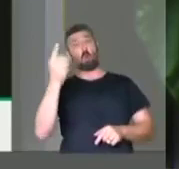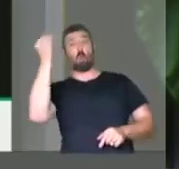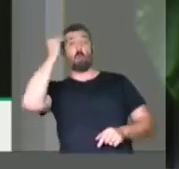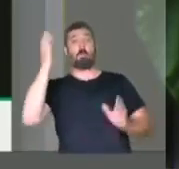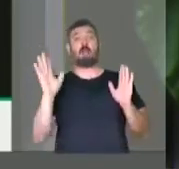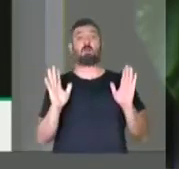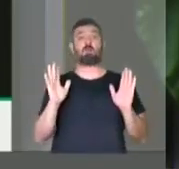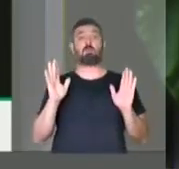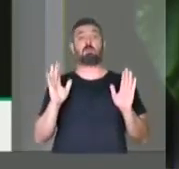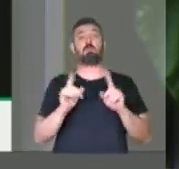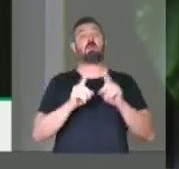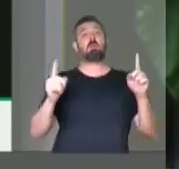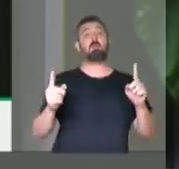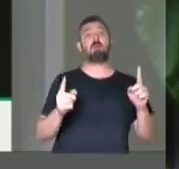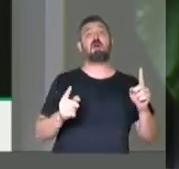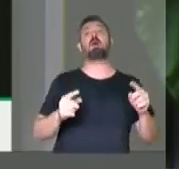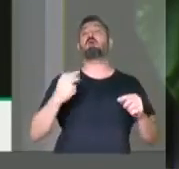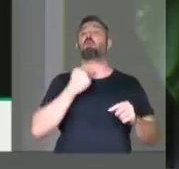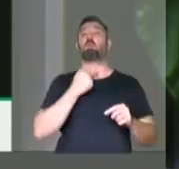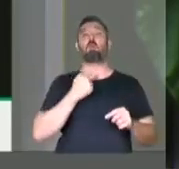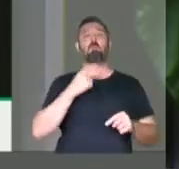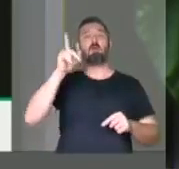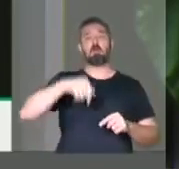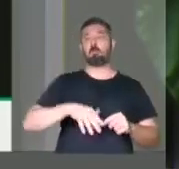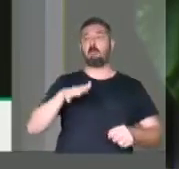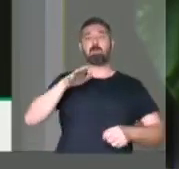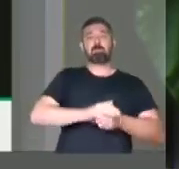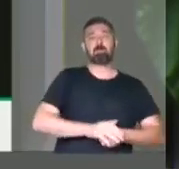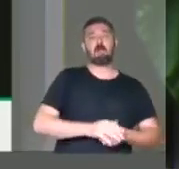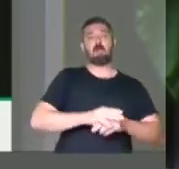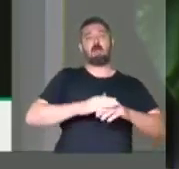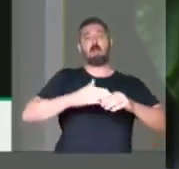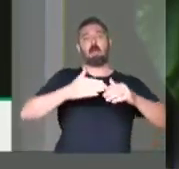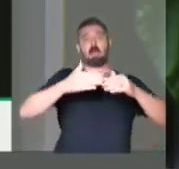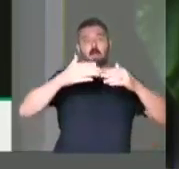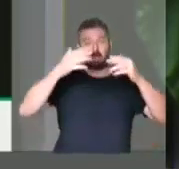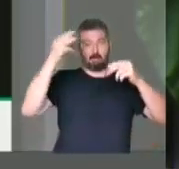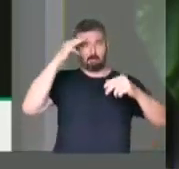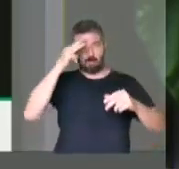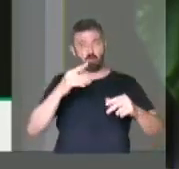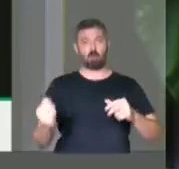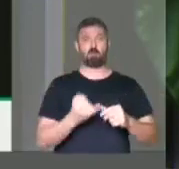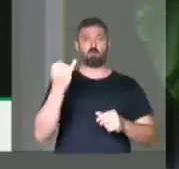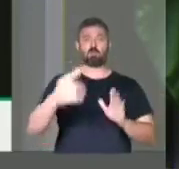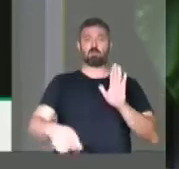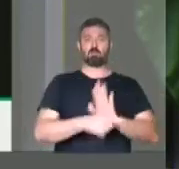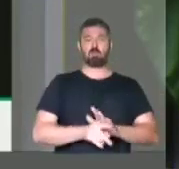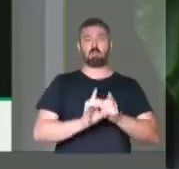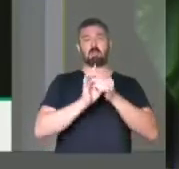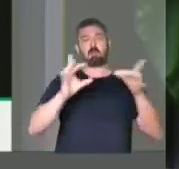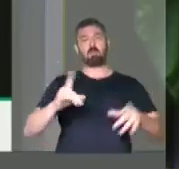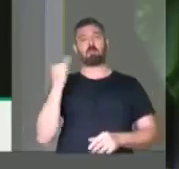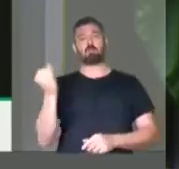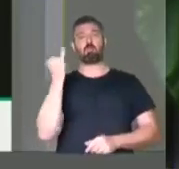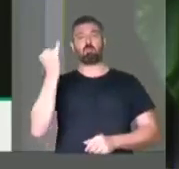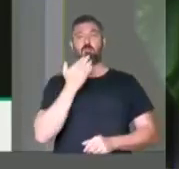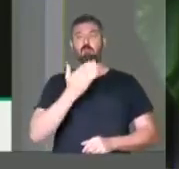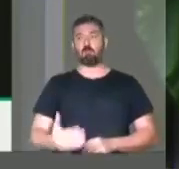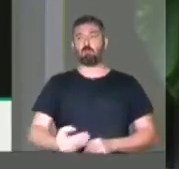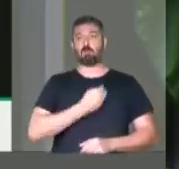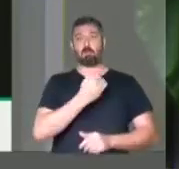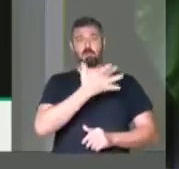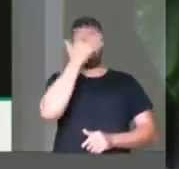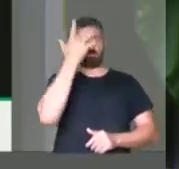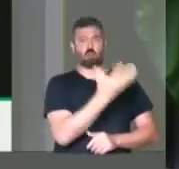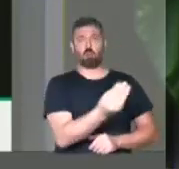não. Mas o que não pode é pisotear em cima da memória de uma pessoa que foi tão importante para a democracia, que foi tão importante para a vida